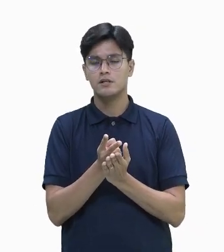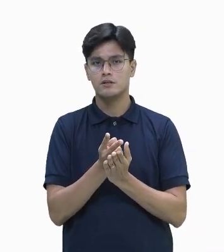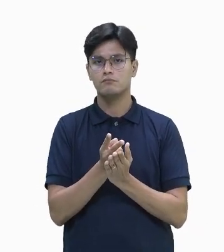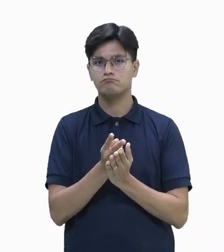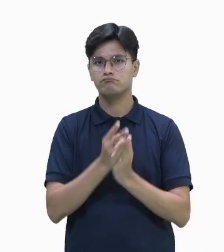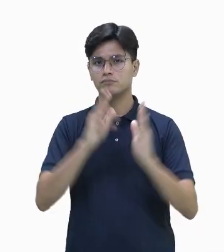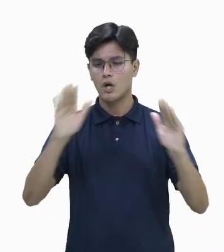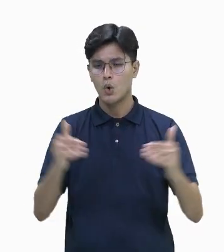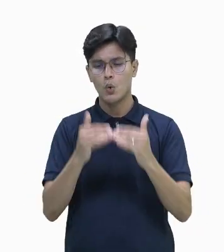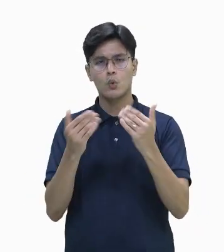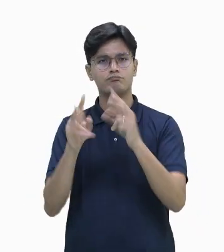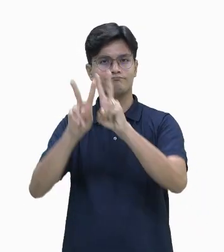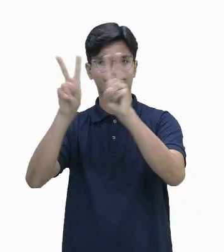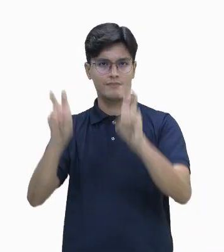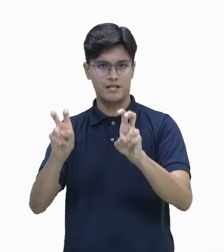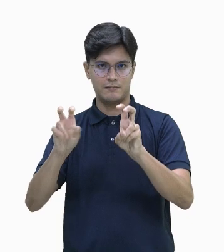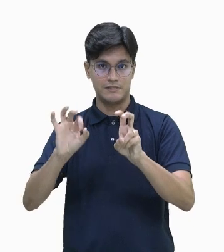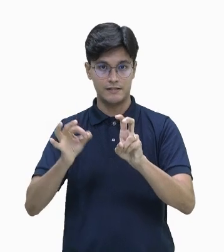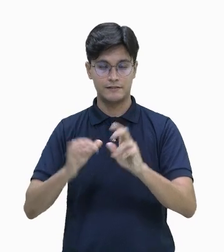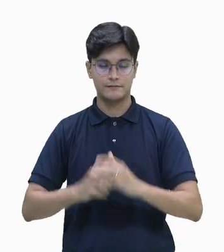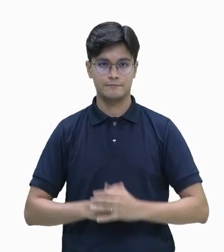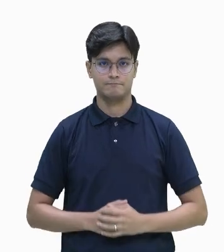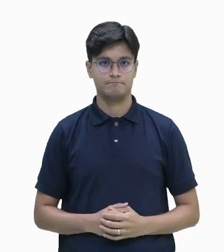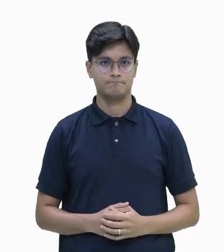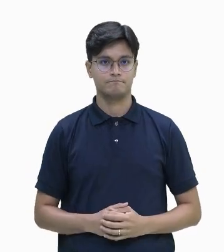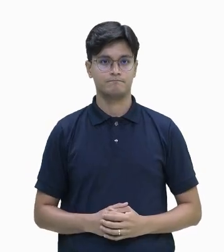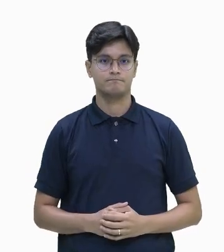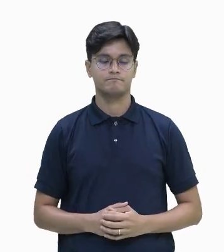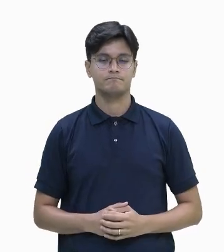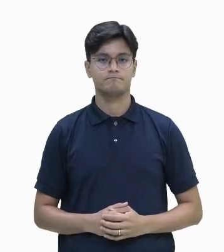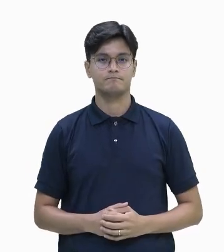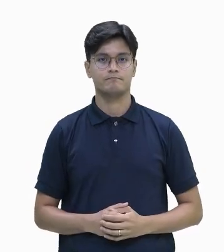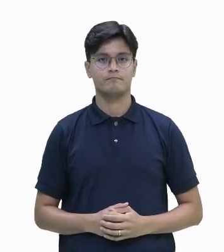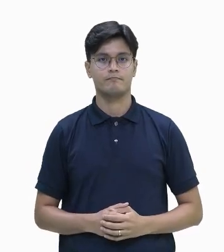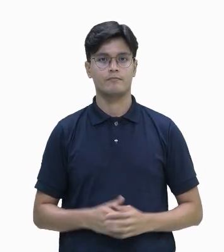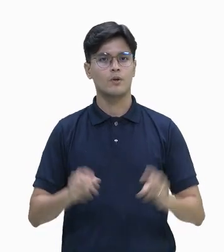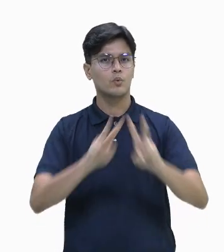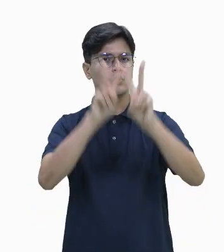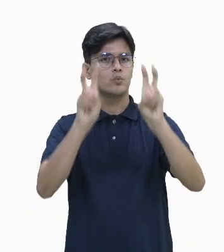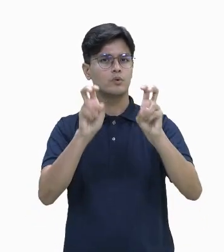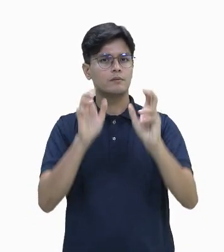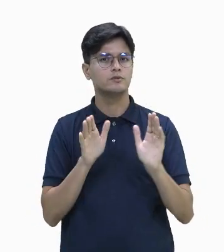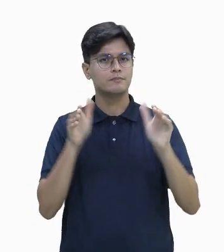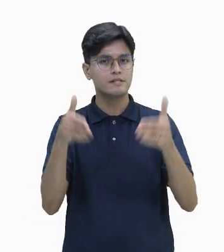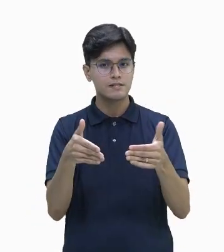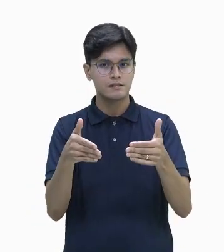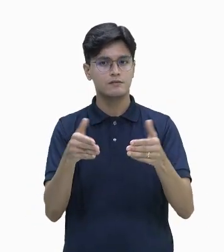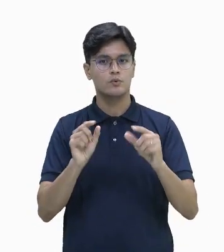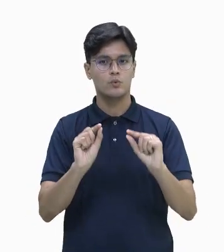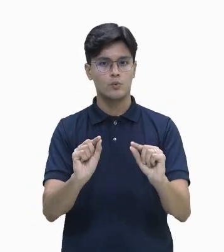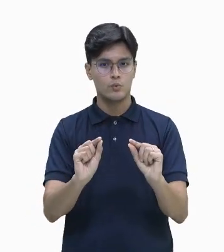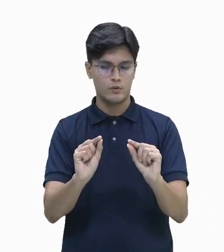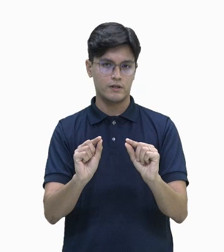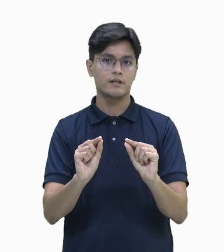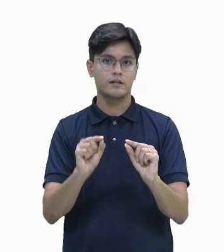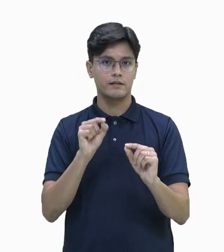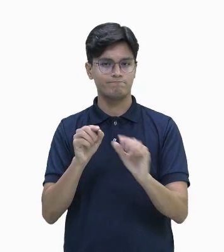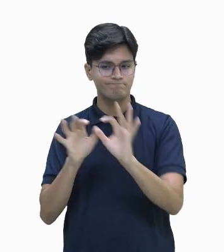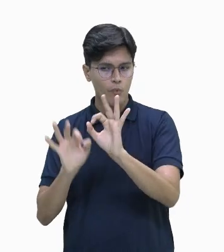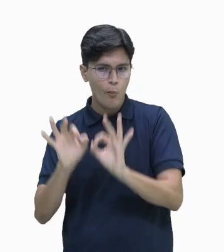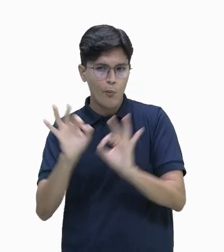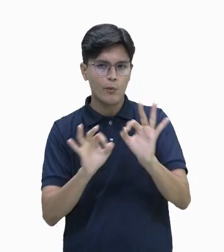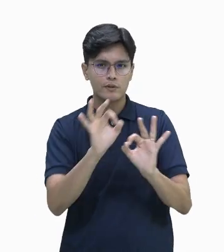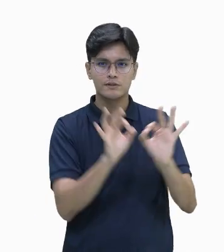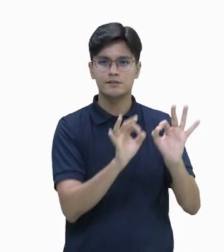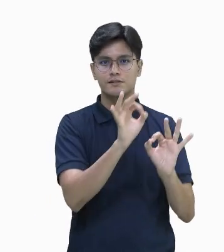um tema, correto? Sobre este tema, então, vai se construir efetivamente